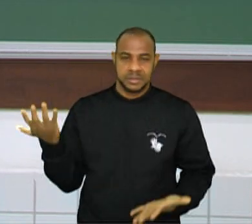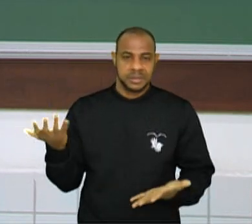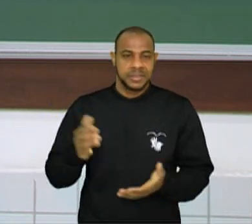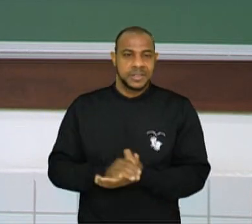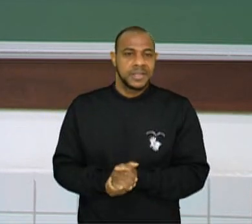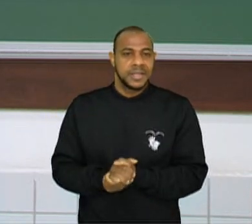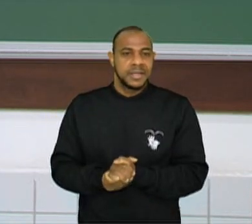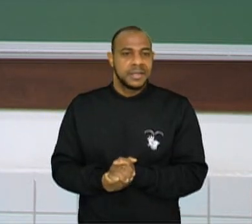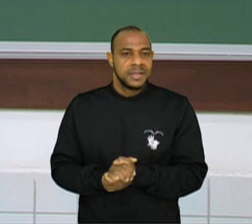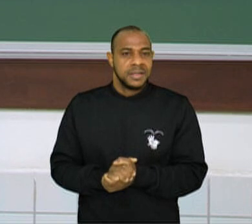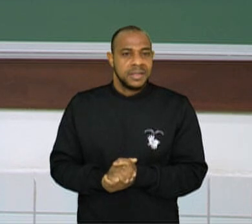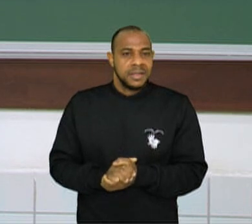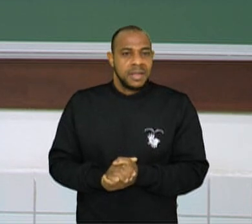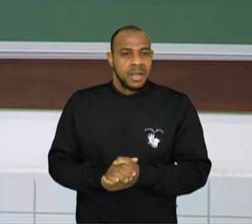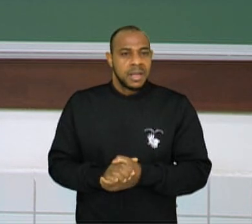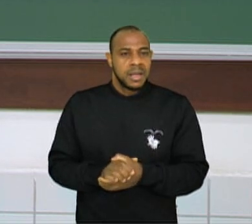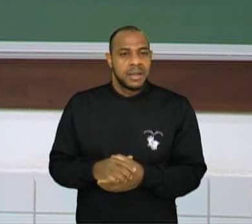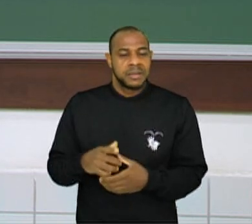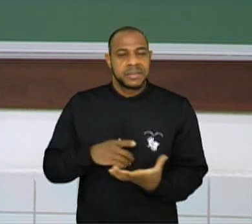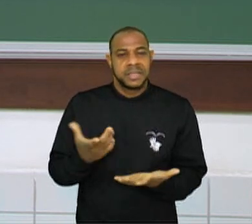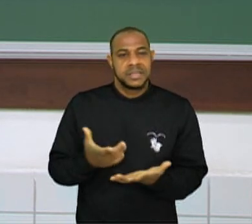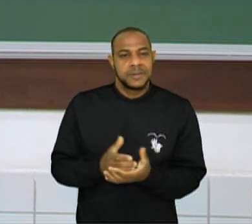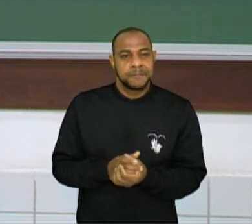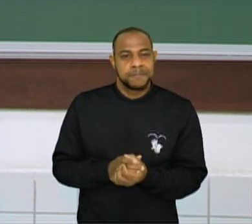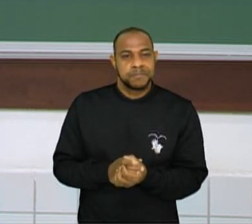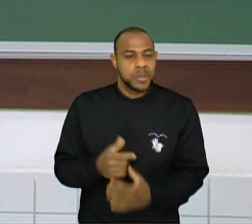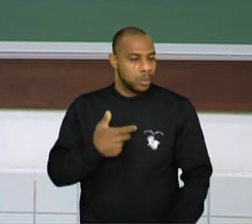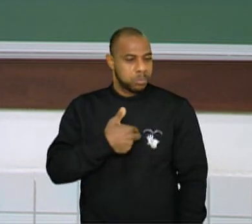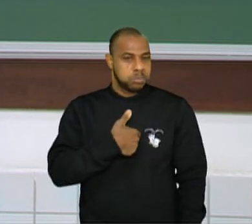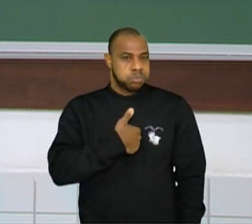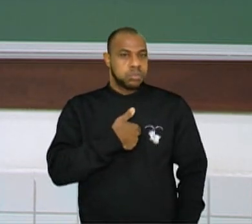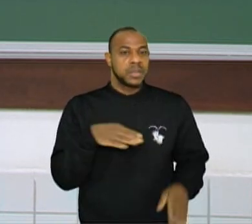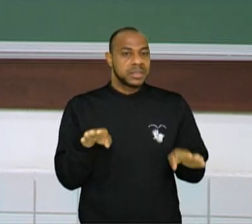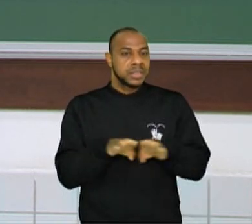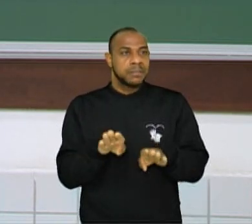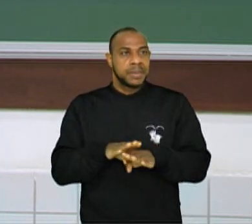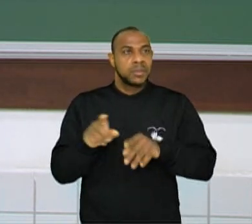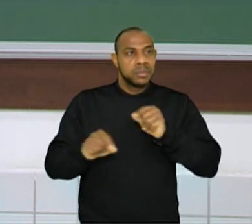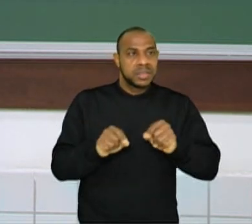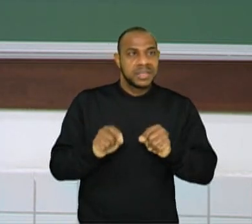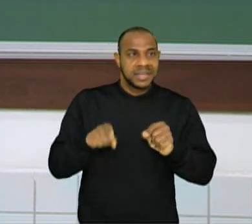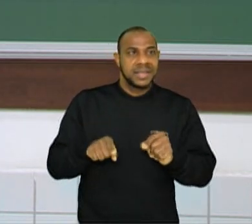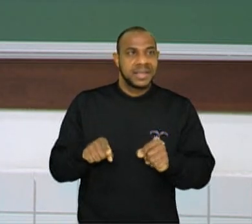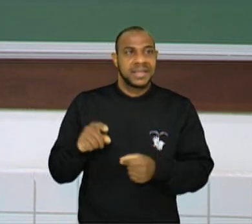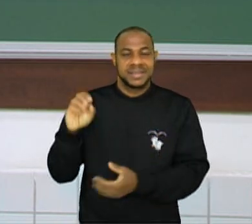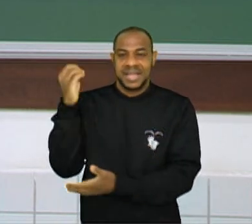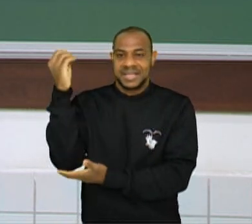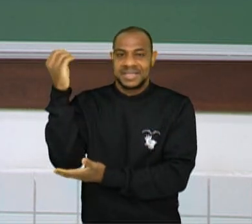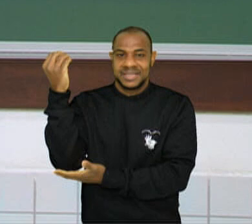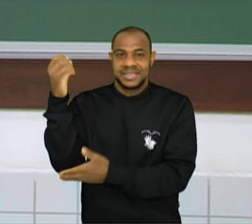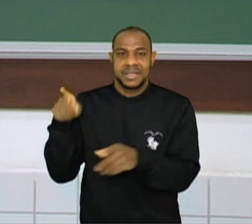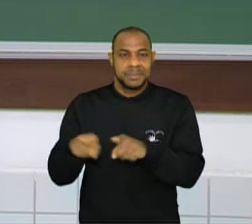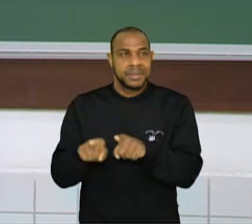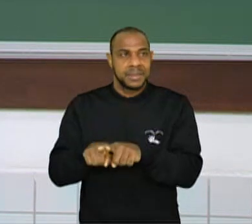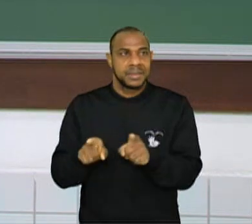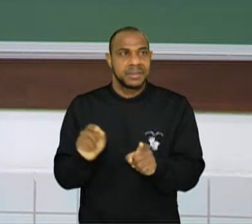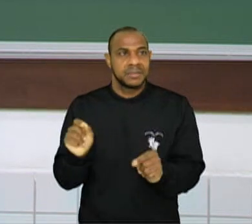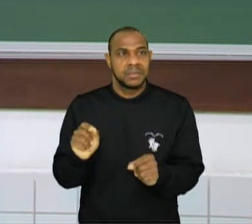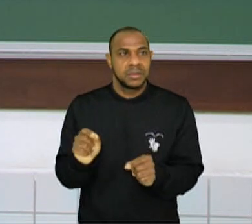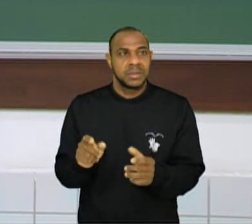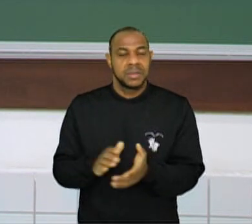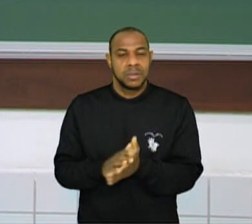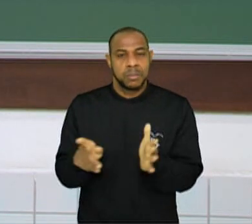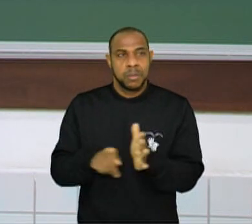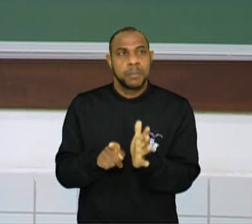Grande do Sul, né? Lembre-se que o Getúlio Vargas também era da mesma cidade, de São Borja, da mesma cidade que o próprio